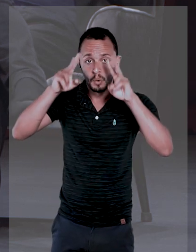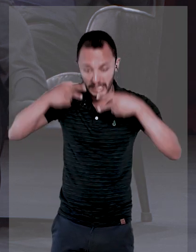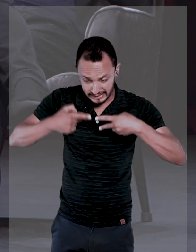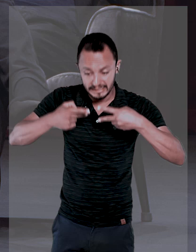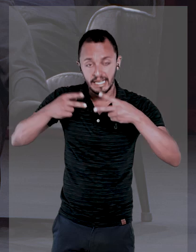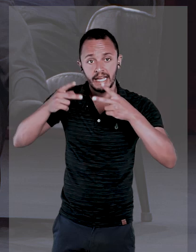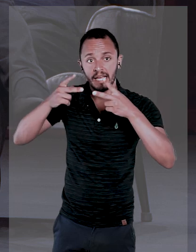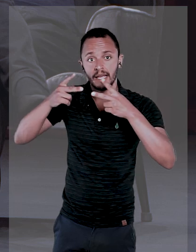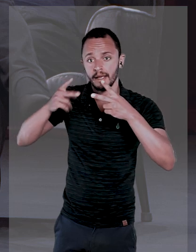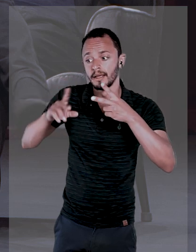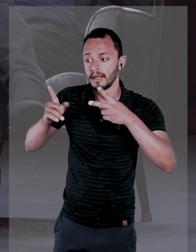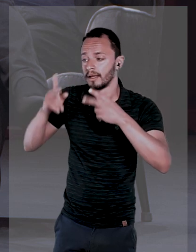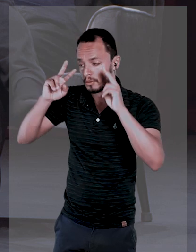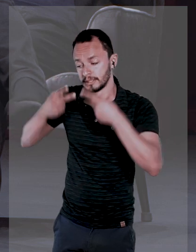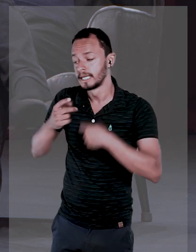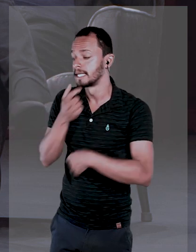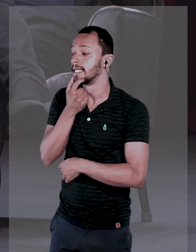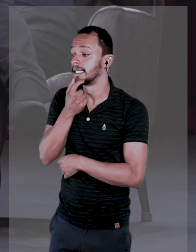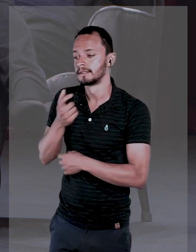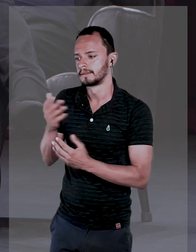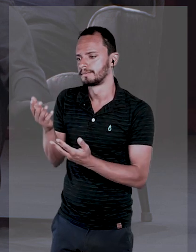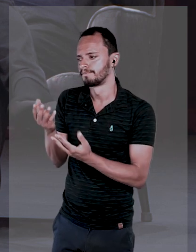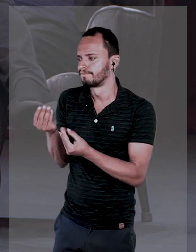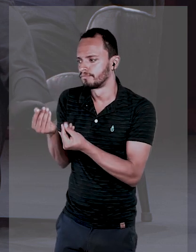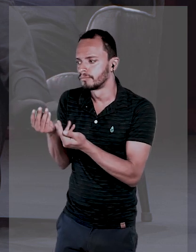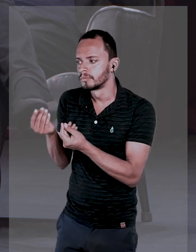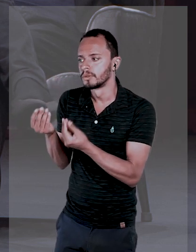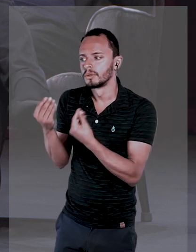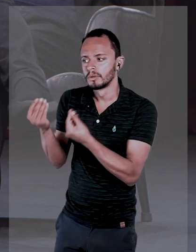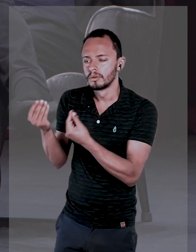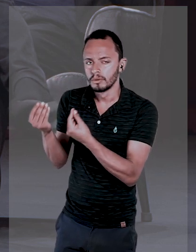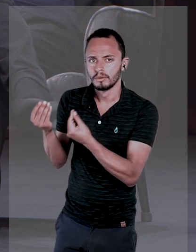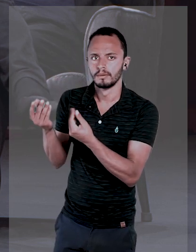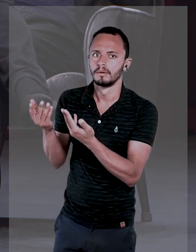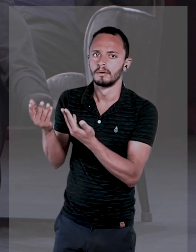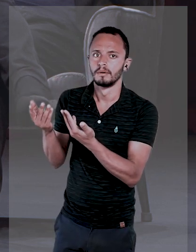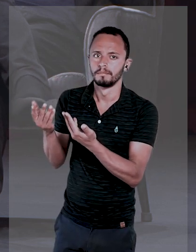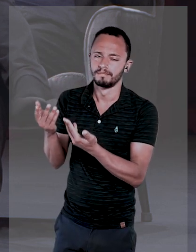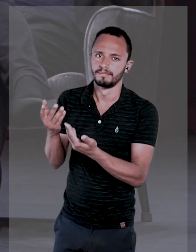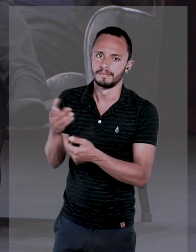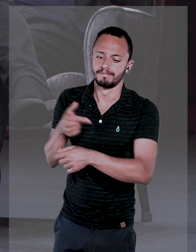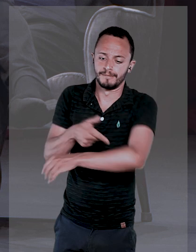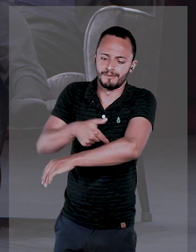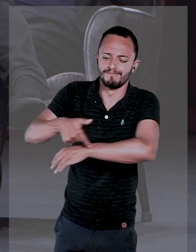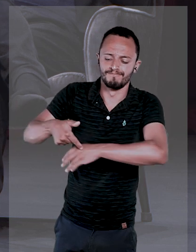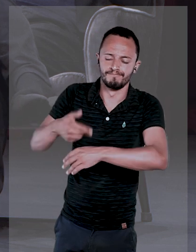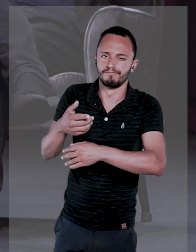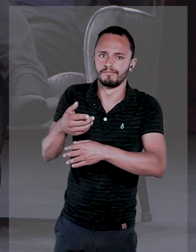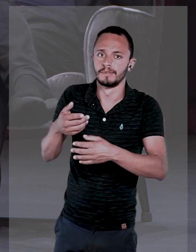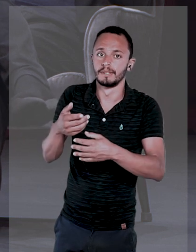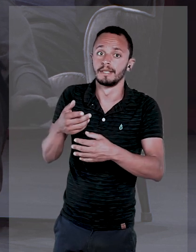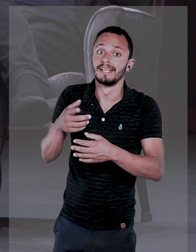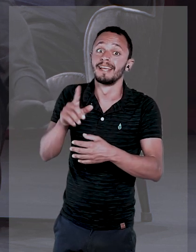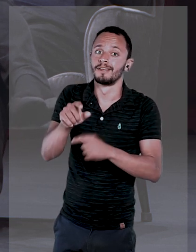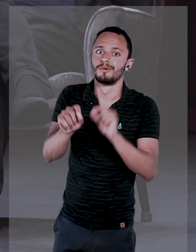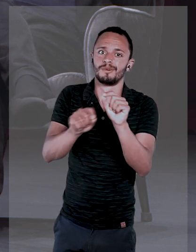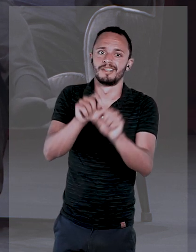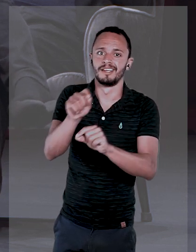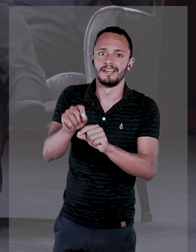vergonha na cara o suficiente Reconhecer isso. Para se reconhecerem estas coisas e sobretudo, para